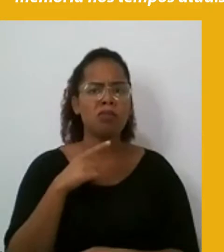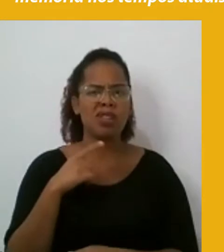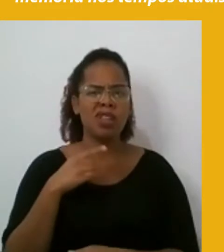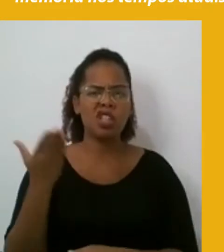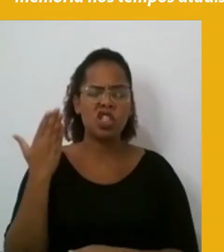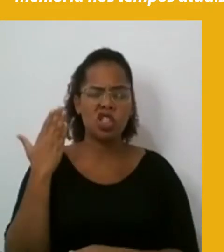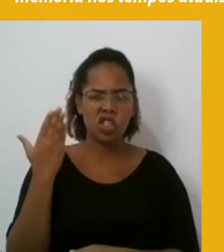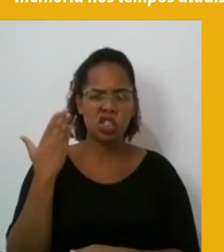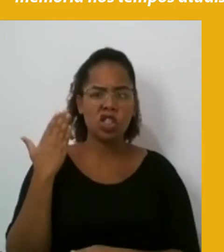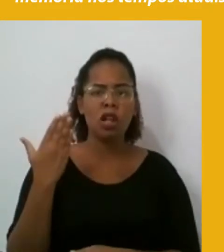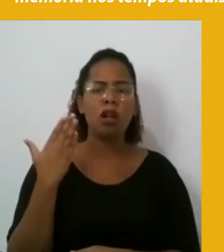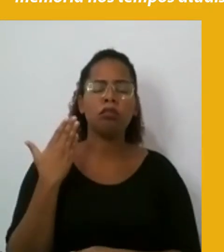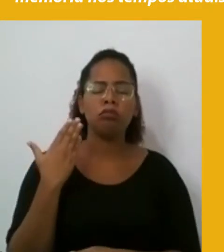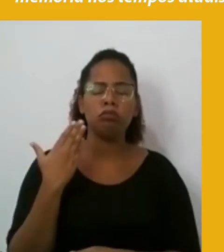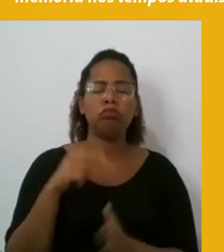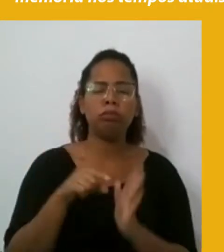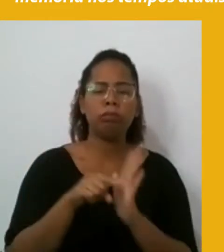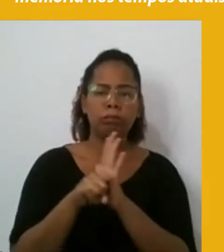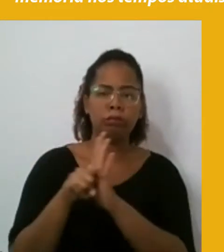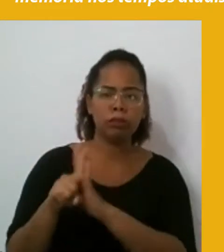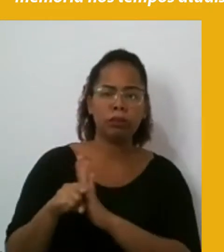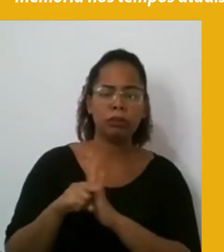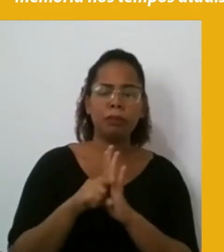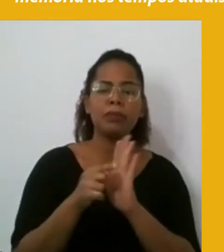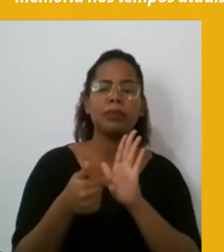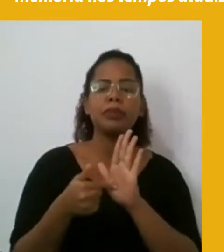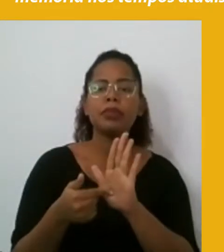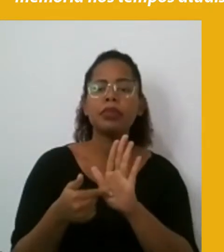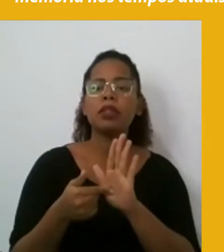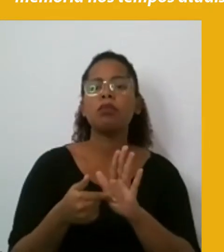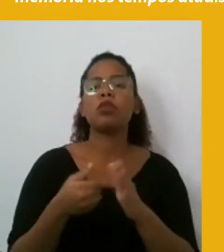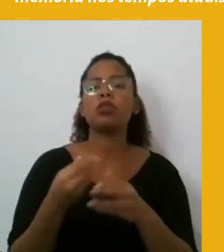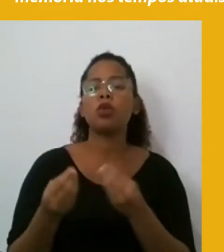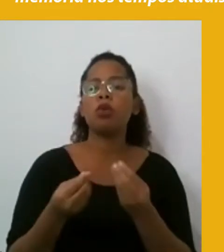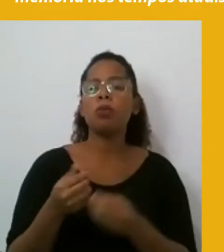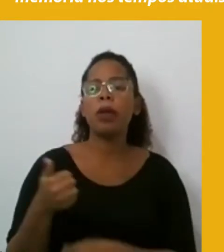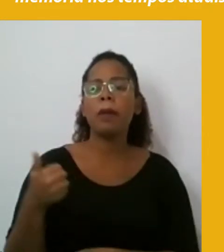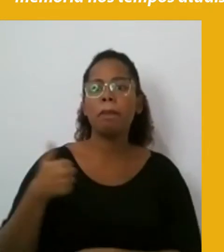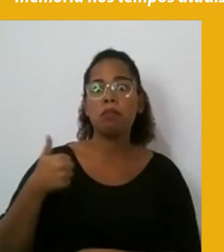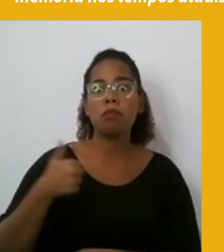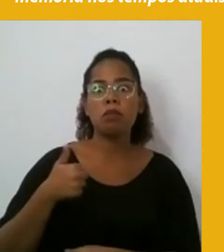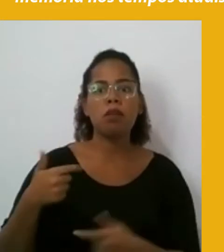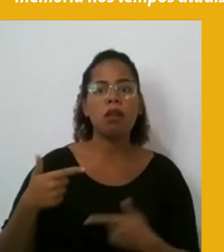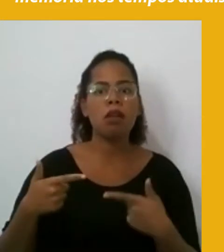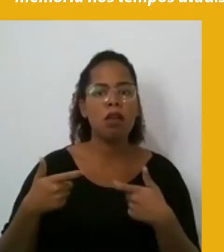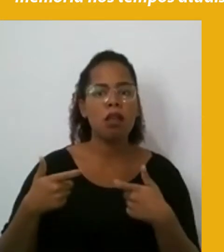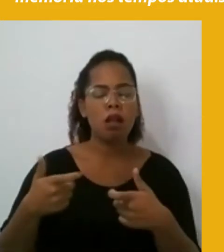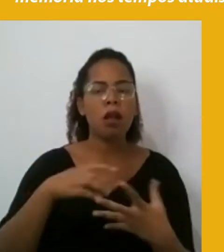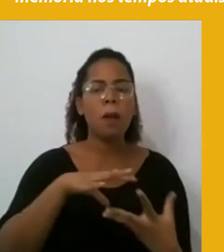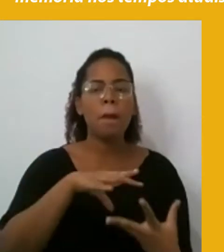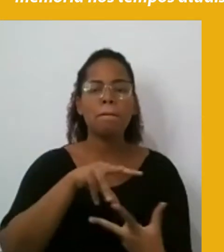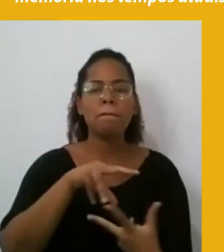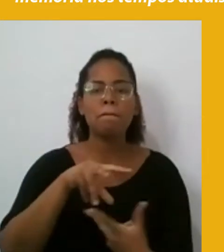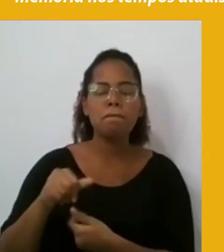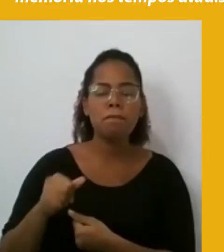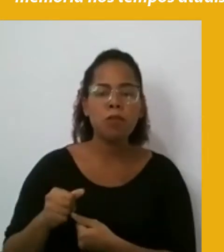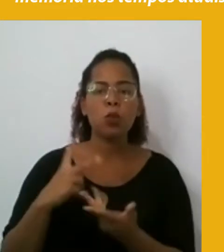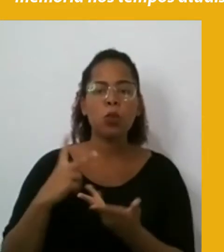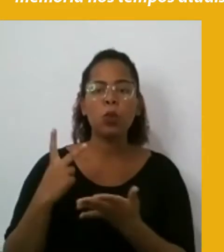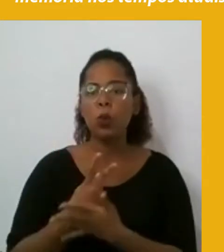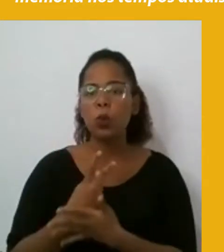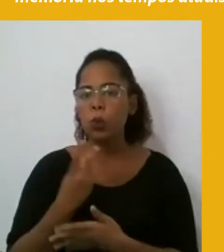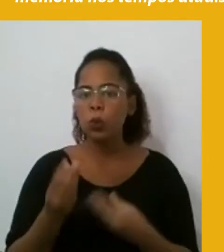da guerra, a Primeira Guerra, tem muitos estudos, né? E assim, como que a gente vê que existem estudos, há